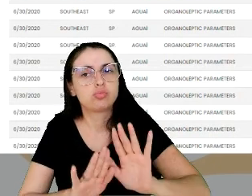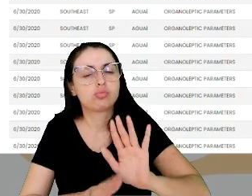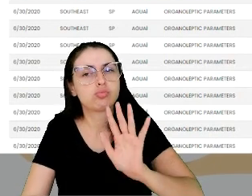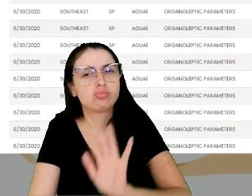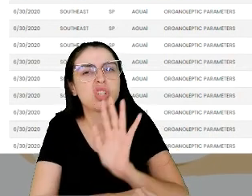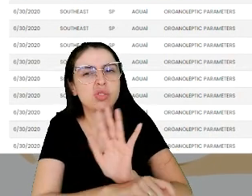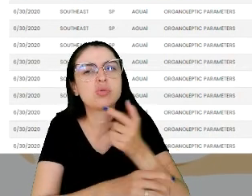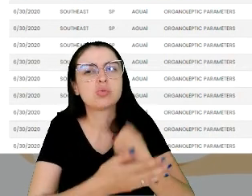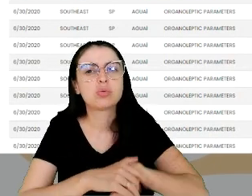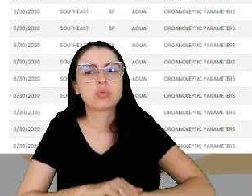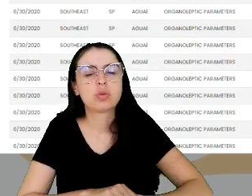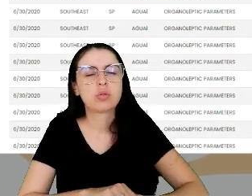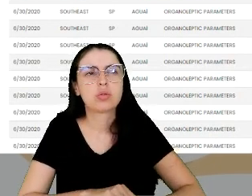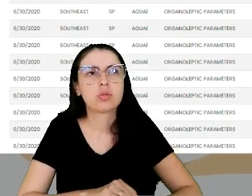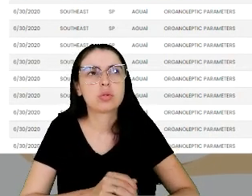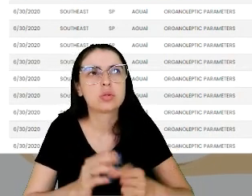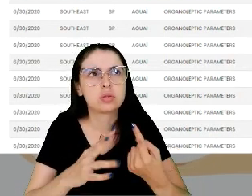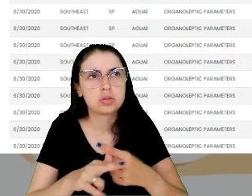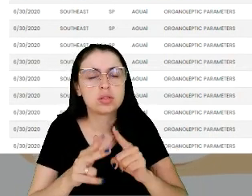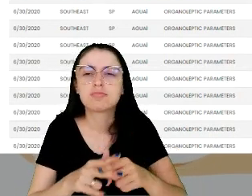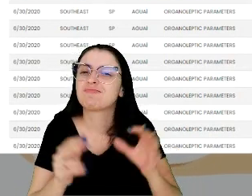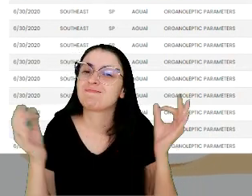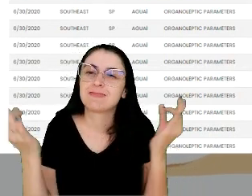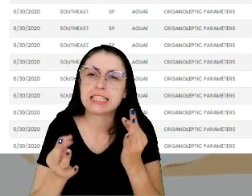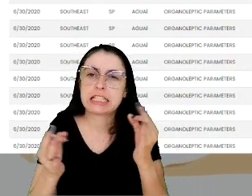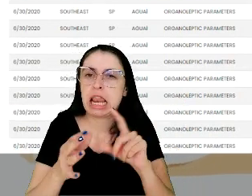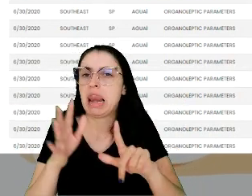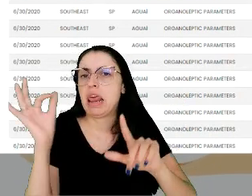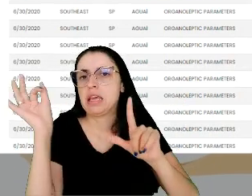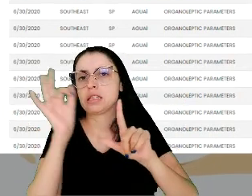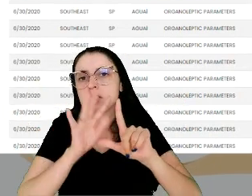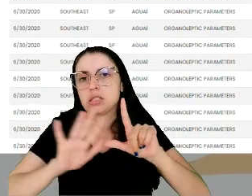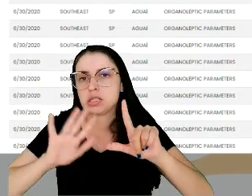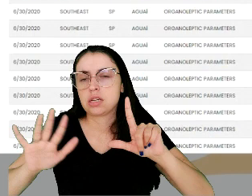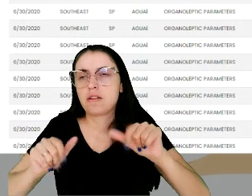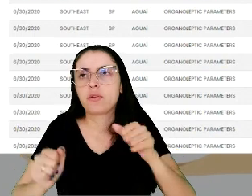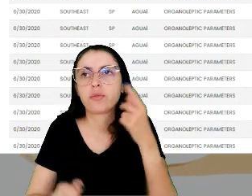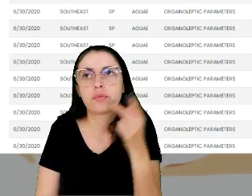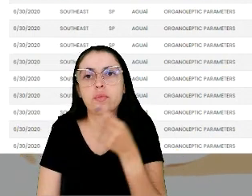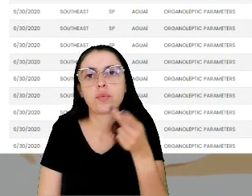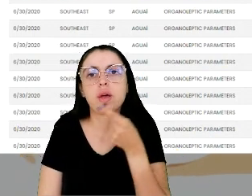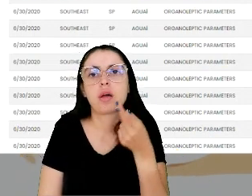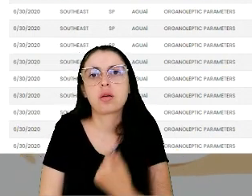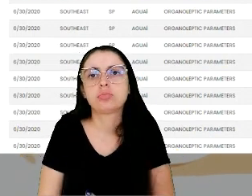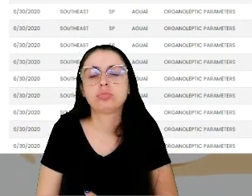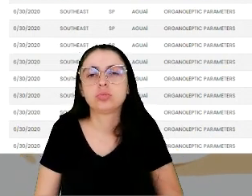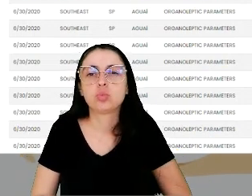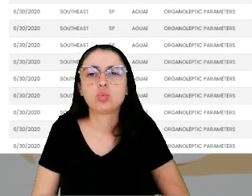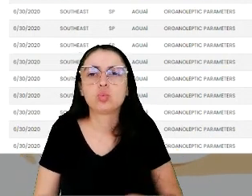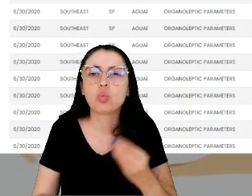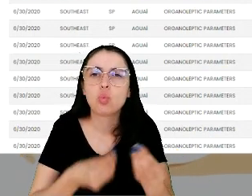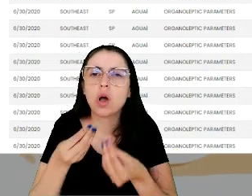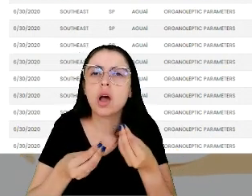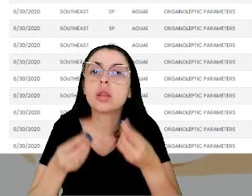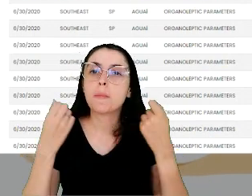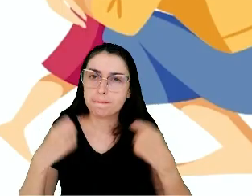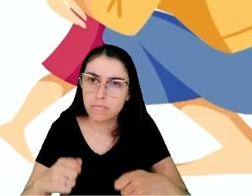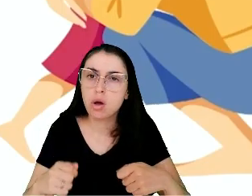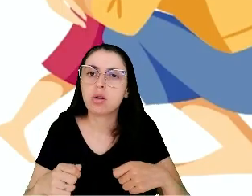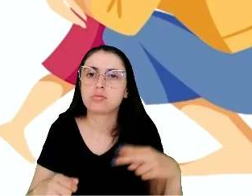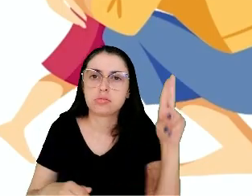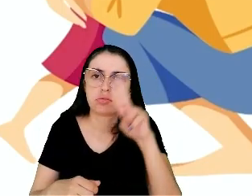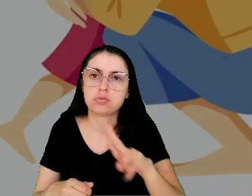fornece gráficos excelentes, né? Que falam do quanto é permitido no Brasil e quanto é